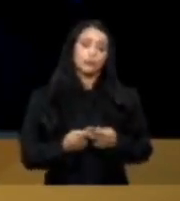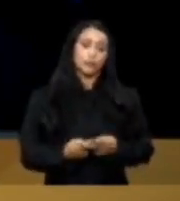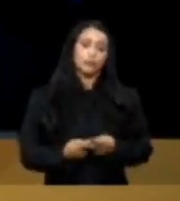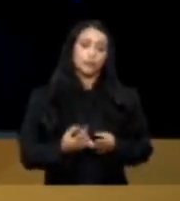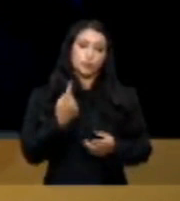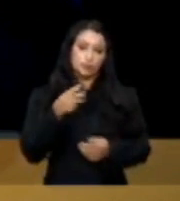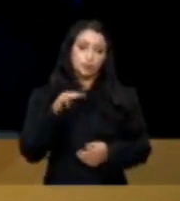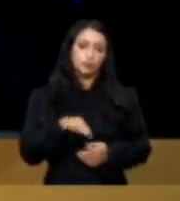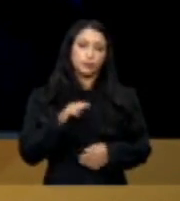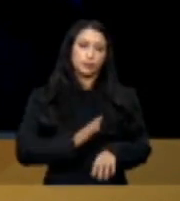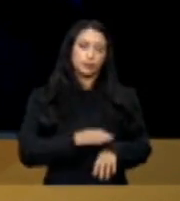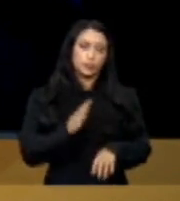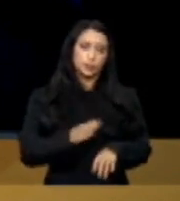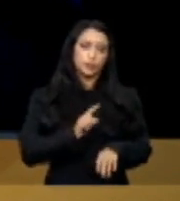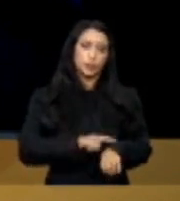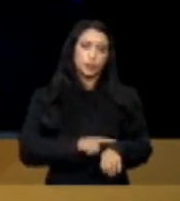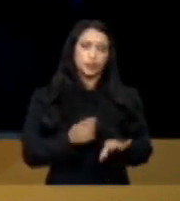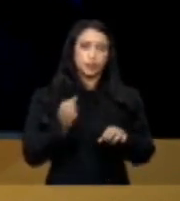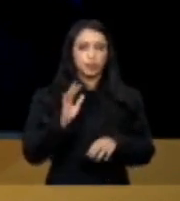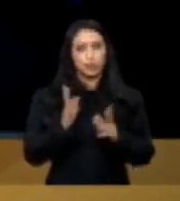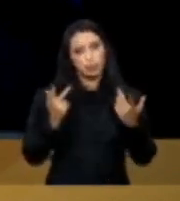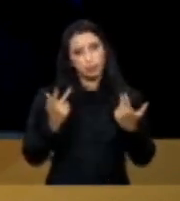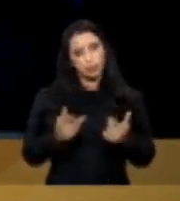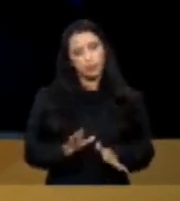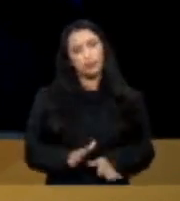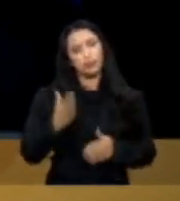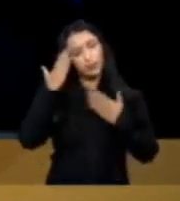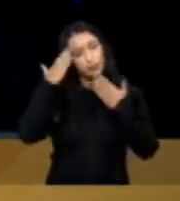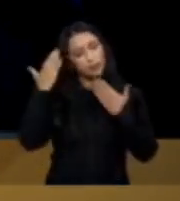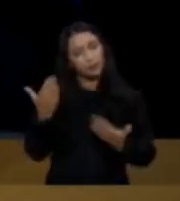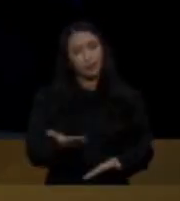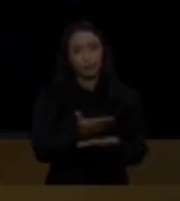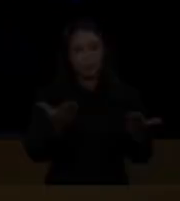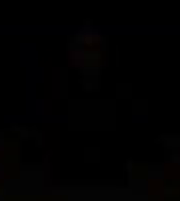mais um minuto além do meu tempo regimental. Muito obrigado, senhor presidente, obrigado, senhores ministros e senhores ministros.